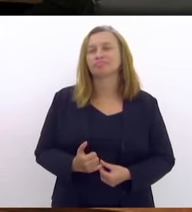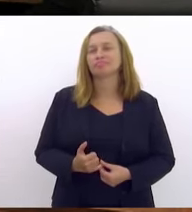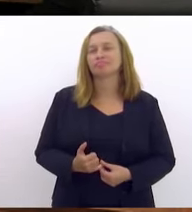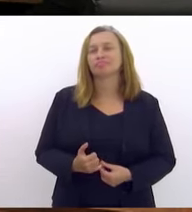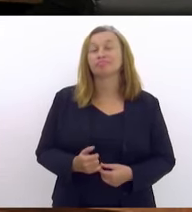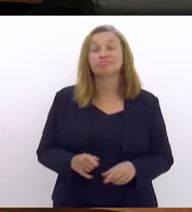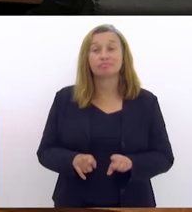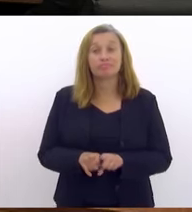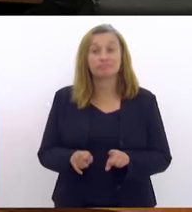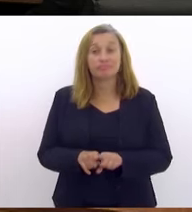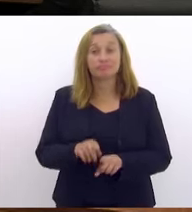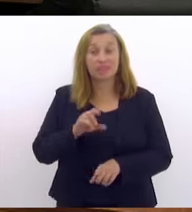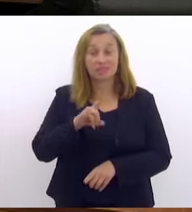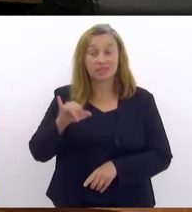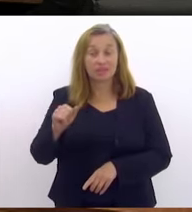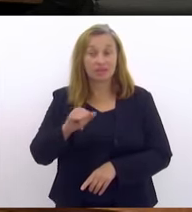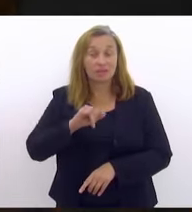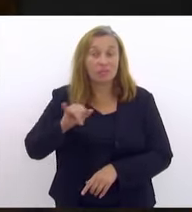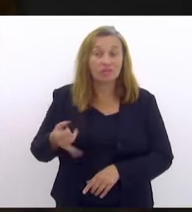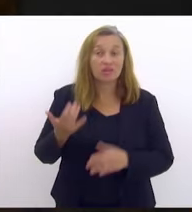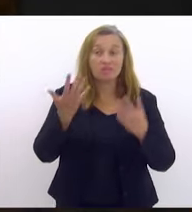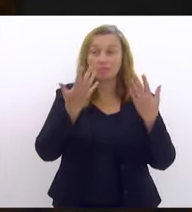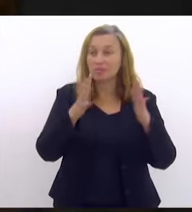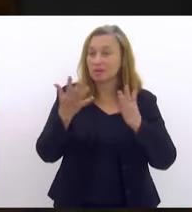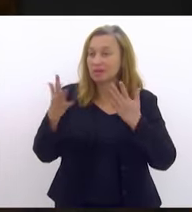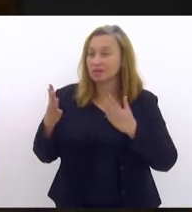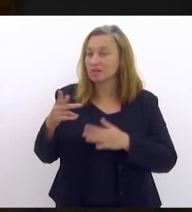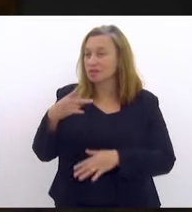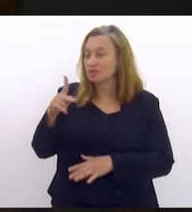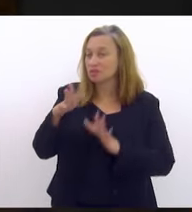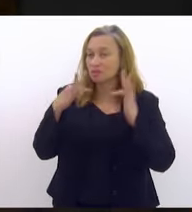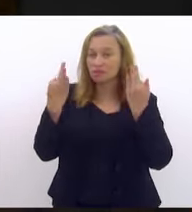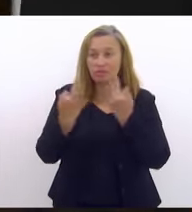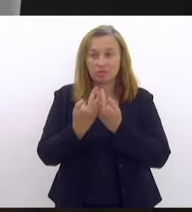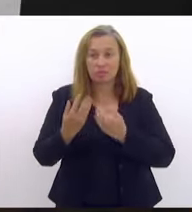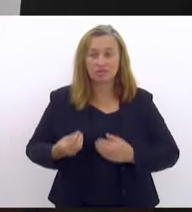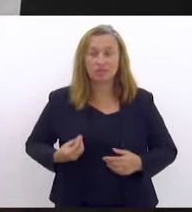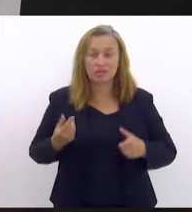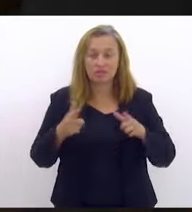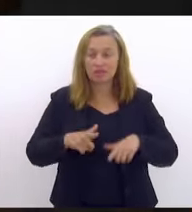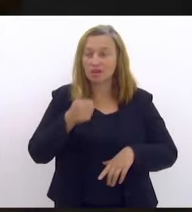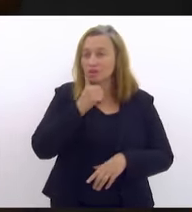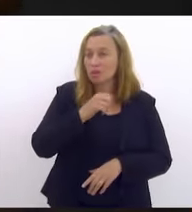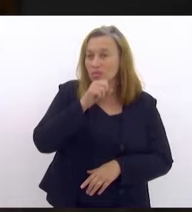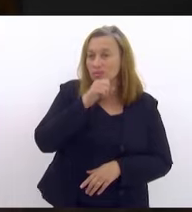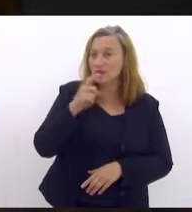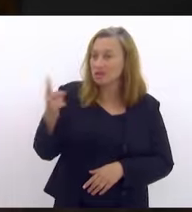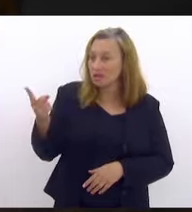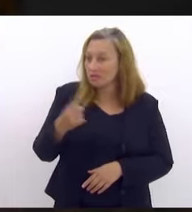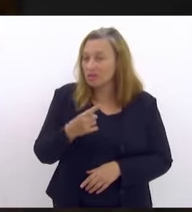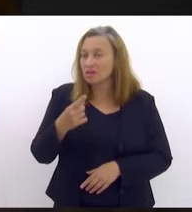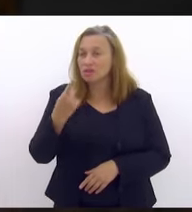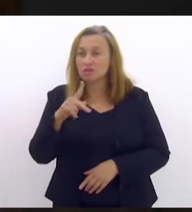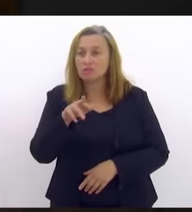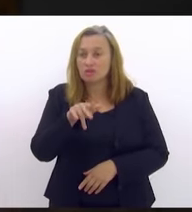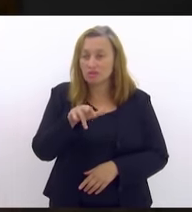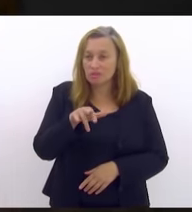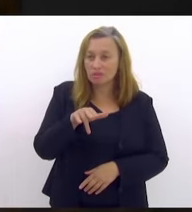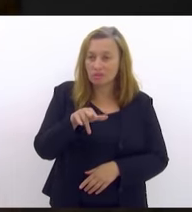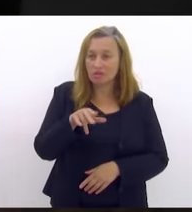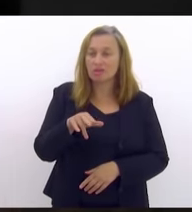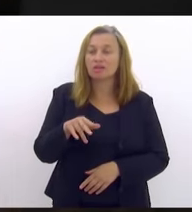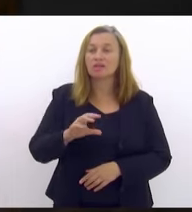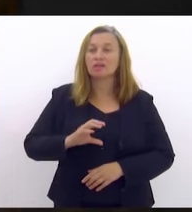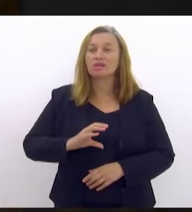Queria também, Cecília, aproveitar aqui para parabenizar a sua família que está presente, a sua mãe que veio, sua irmã, a Indiovana, que é